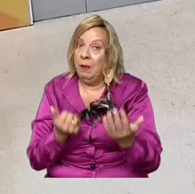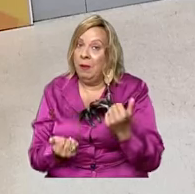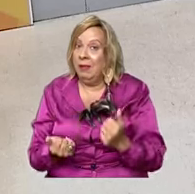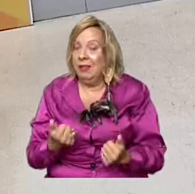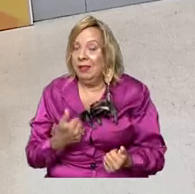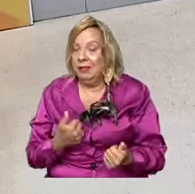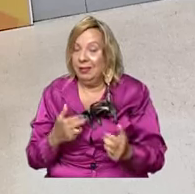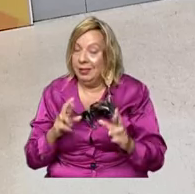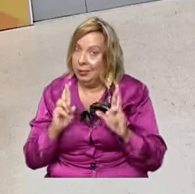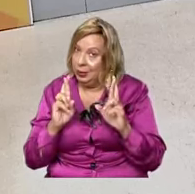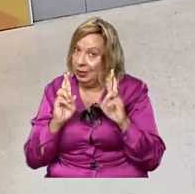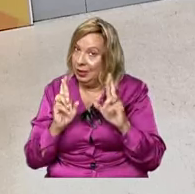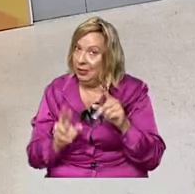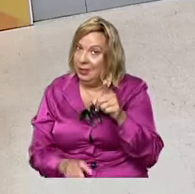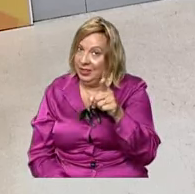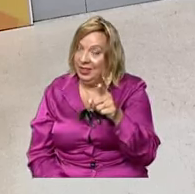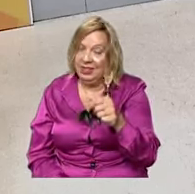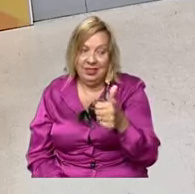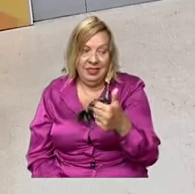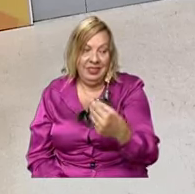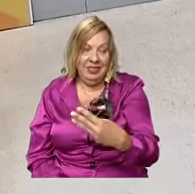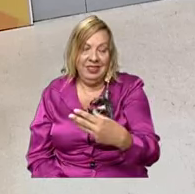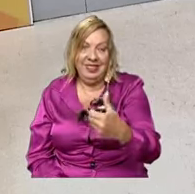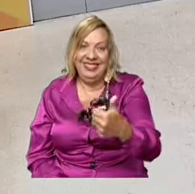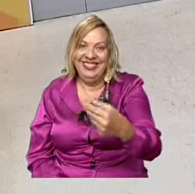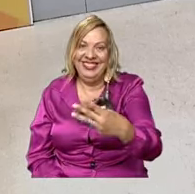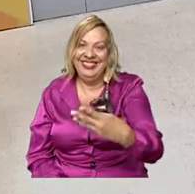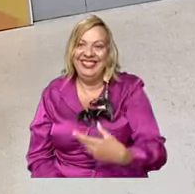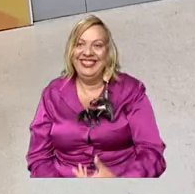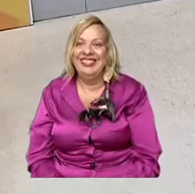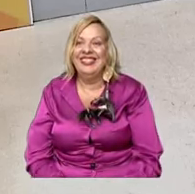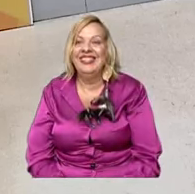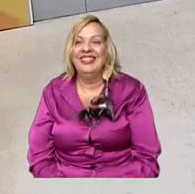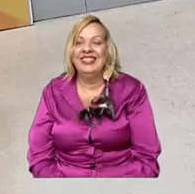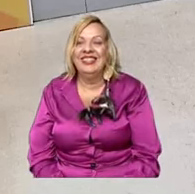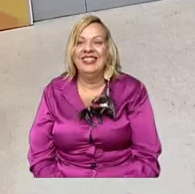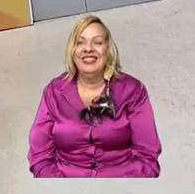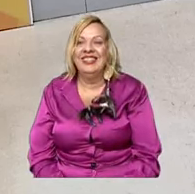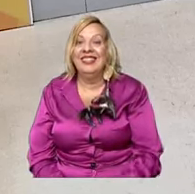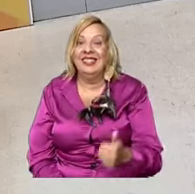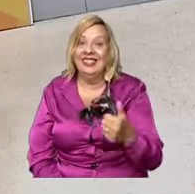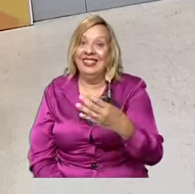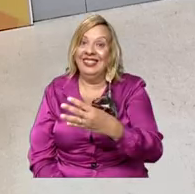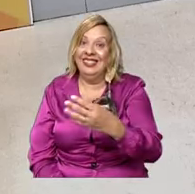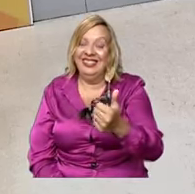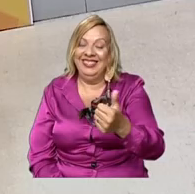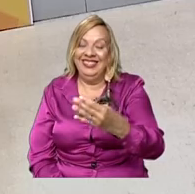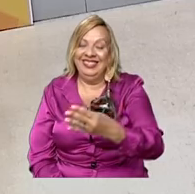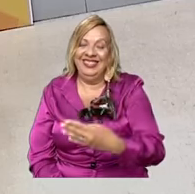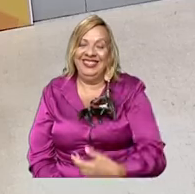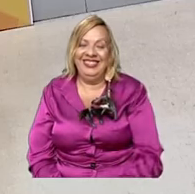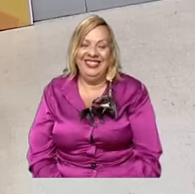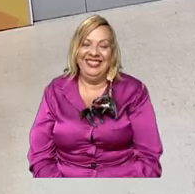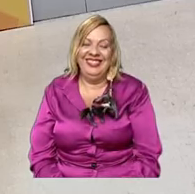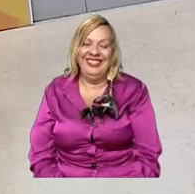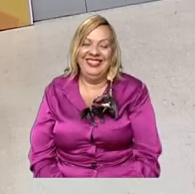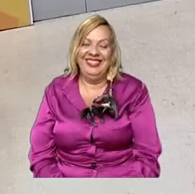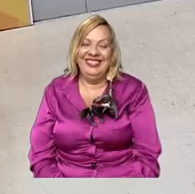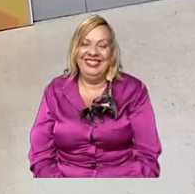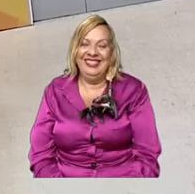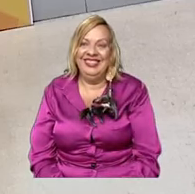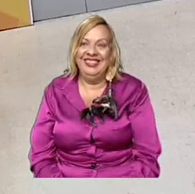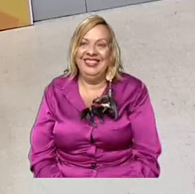Número 13, 13. Tem aí o 13, risca o 13, aí marca o 13 e também o 14. Na sequência,